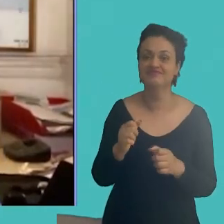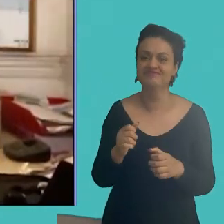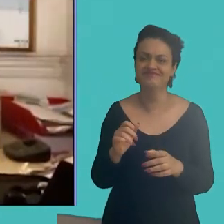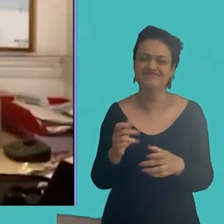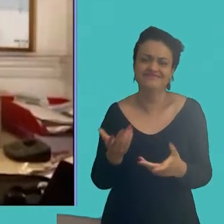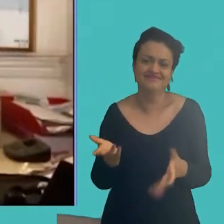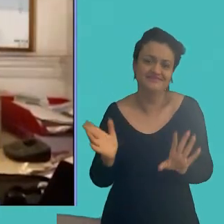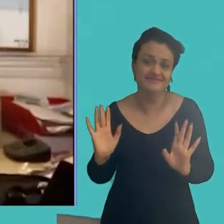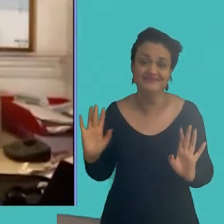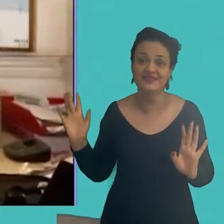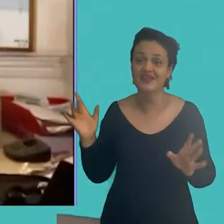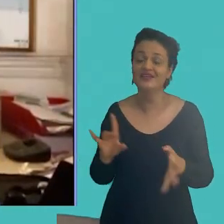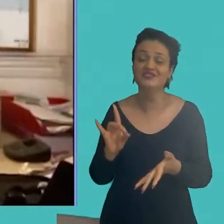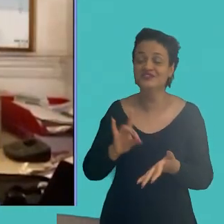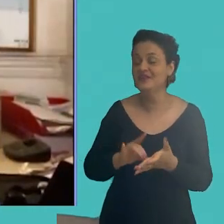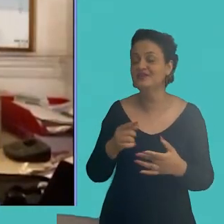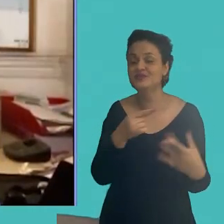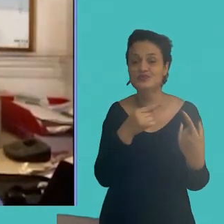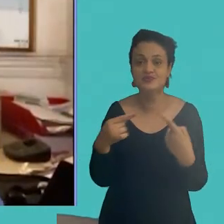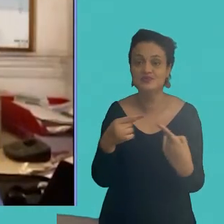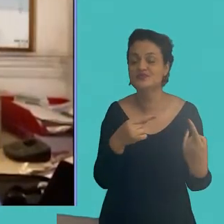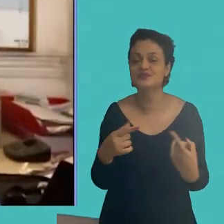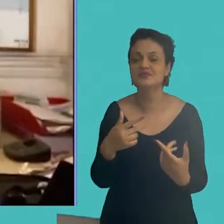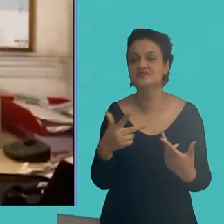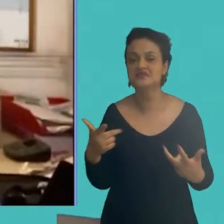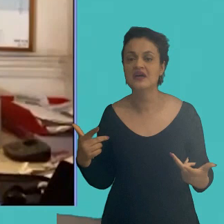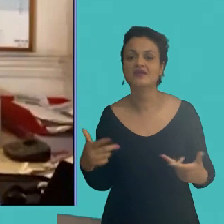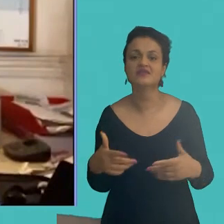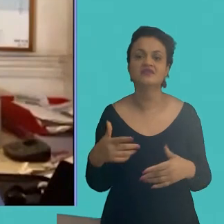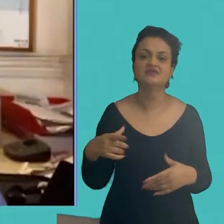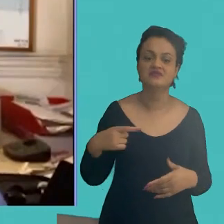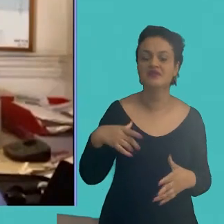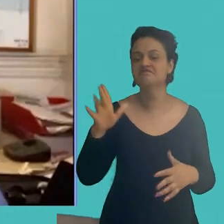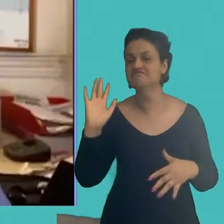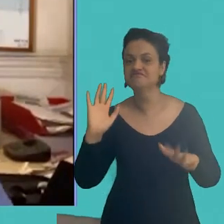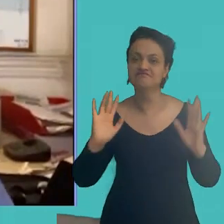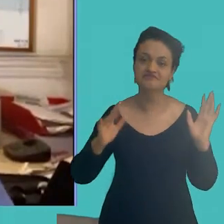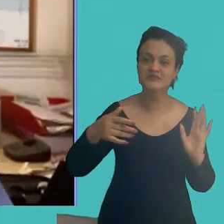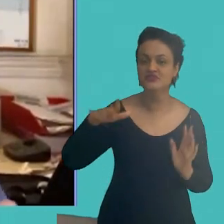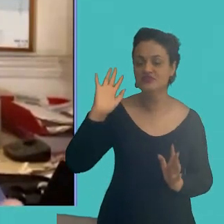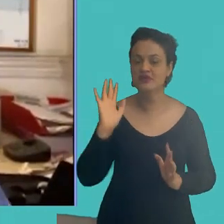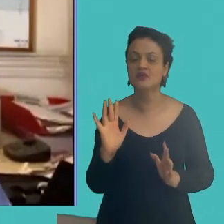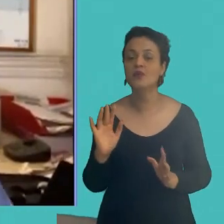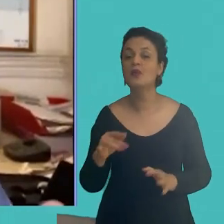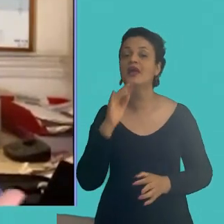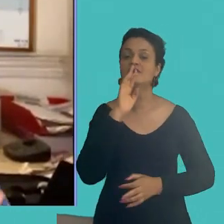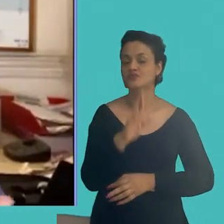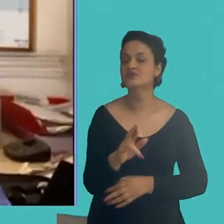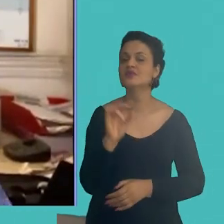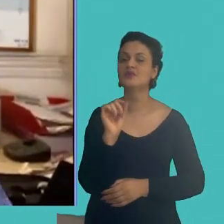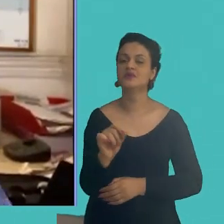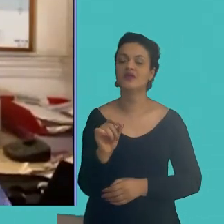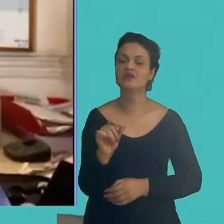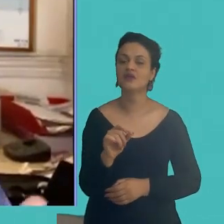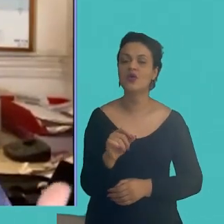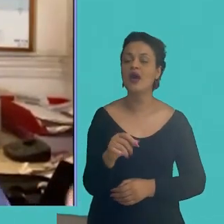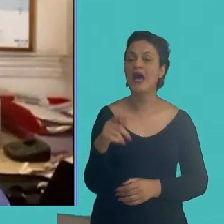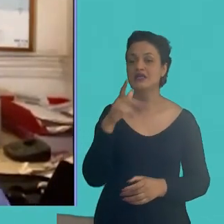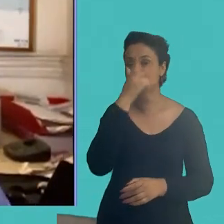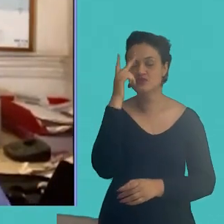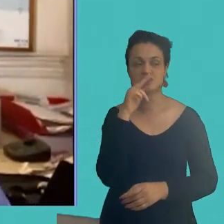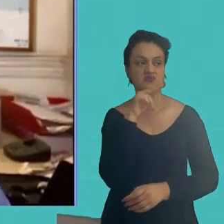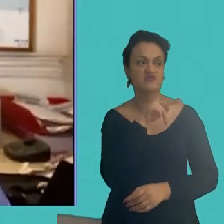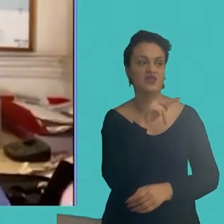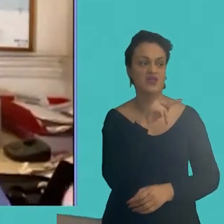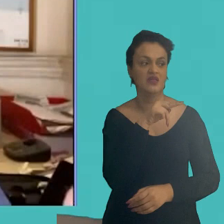fatos, a discussão objetiva que a gente possa considerar sobre os fatos, o resultado é a associação que o público em geral faz com uma